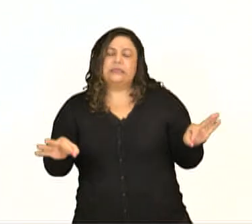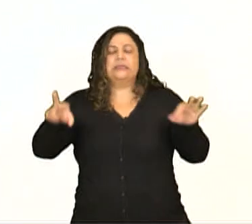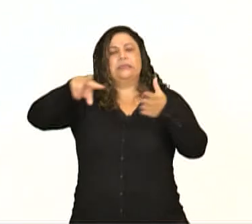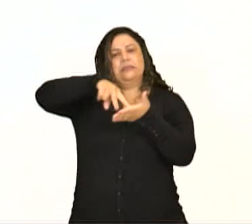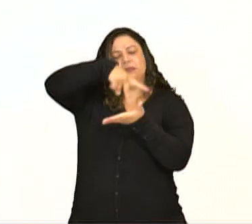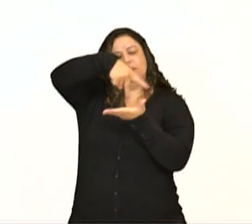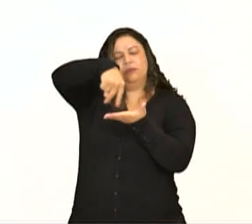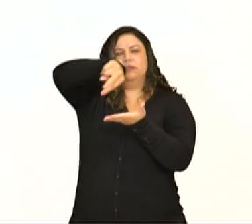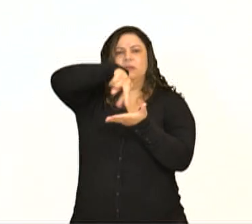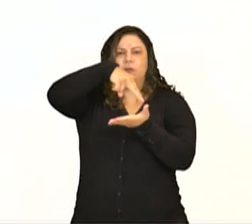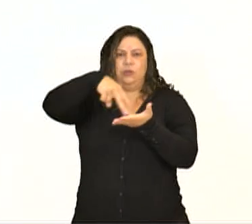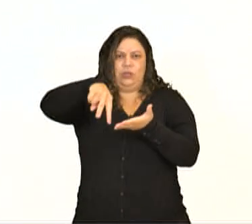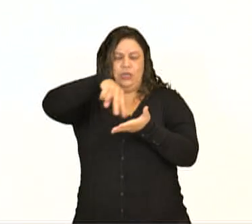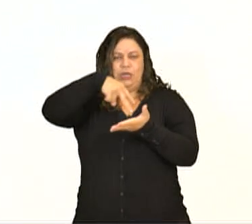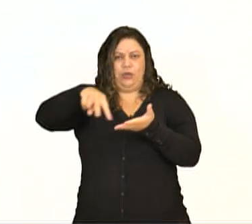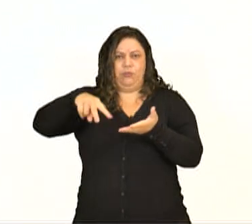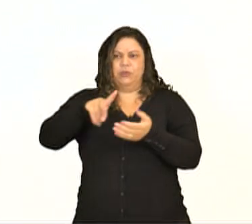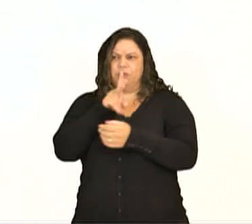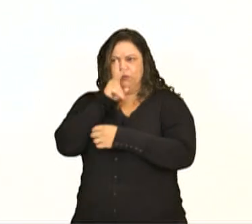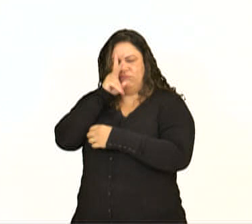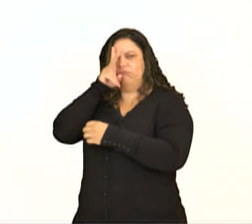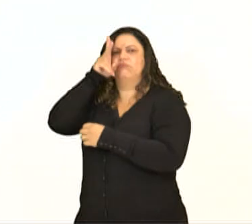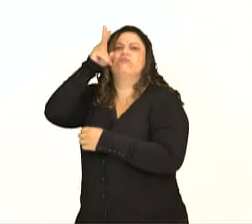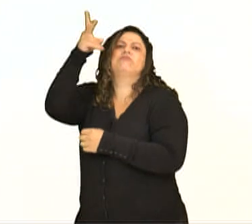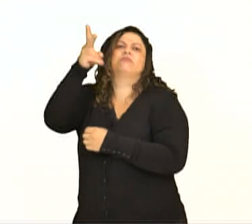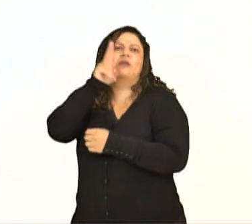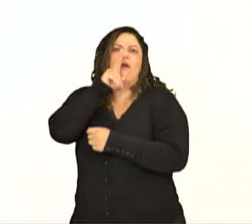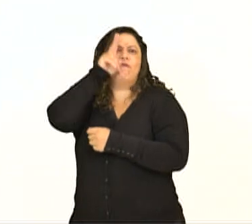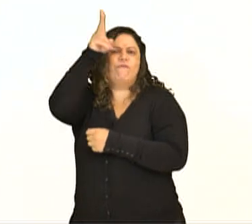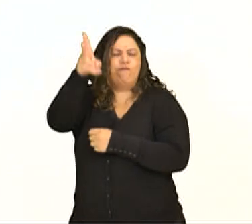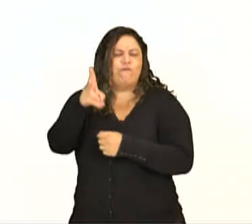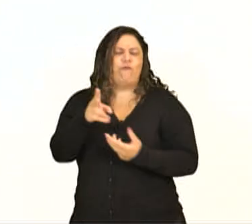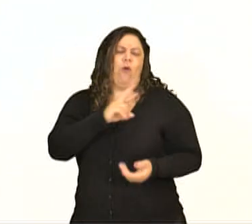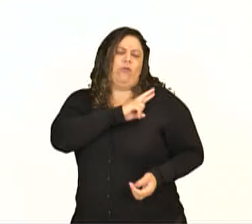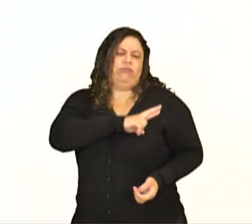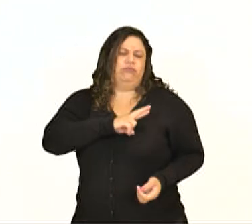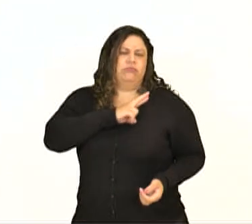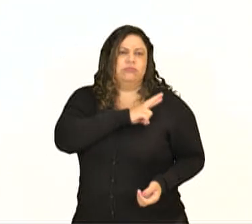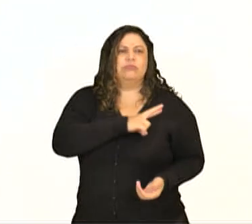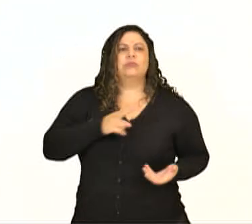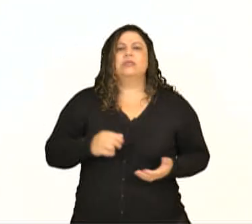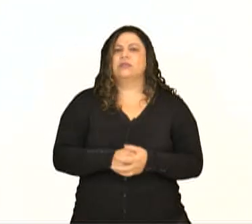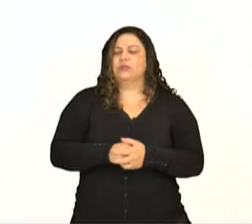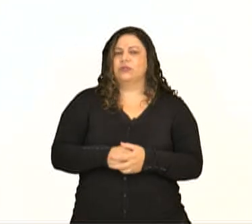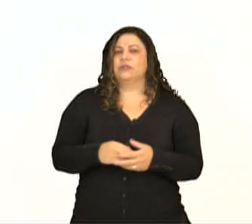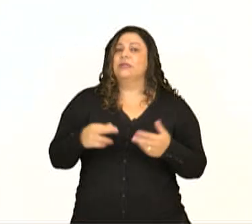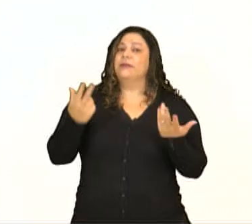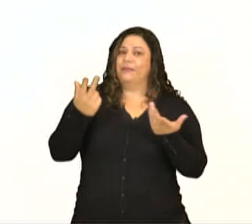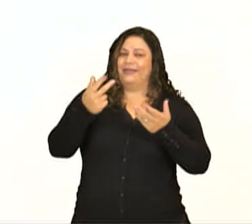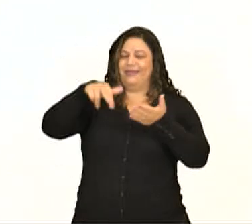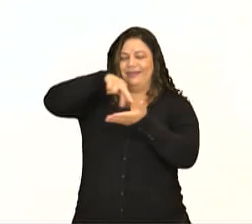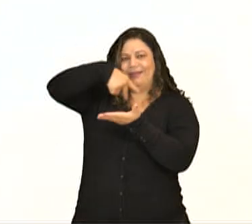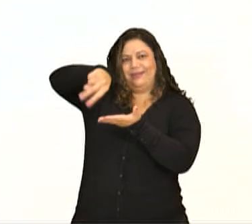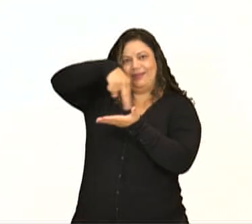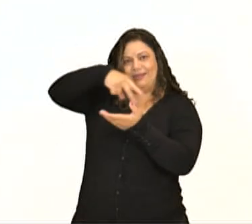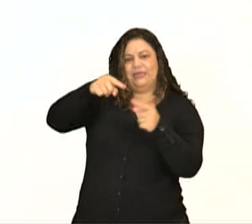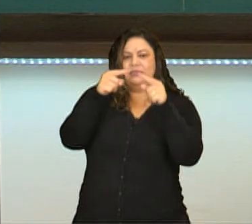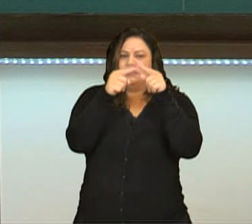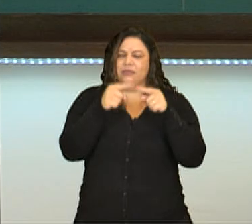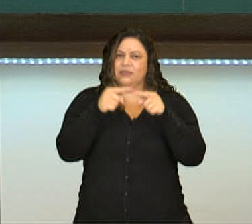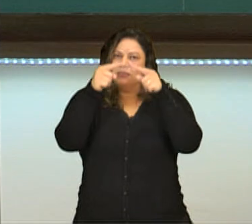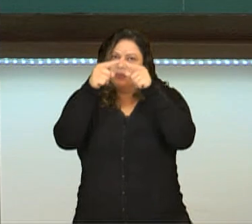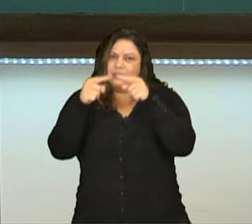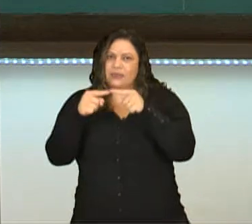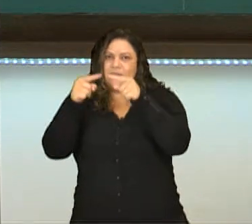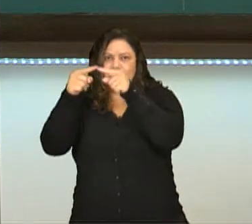com movimentos agressivos, insistentes e românticos. Normalmente, para essa dança de salão, para essa coreografia de dança de